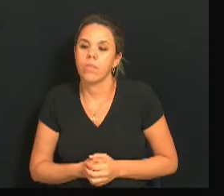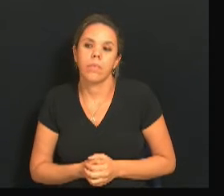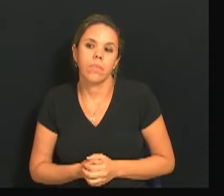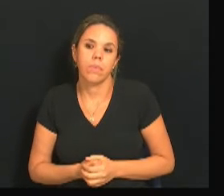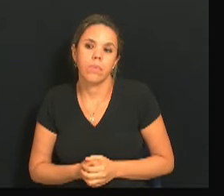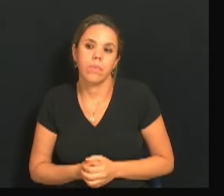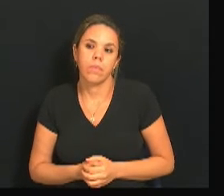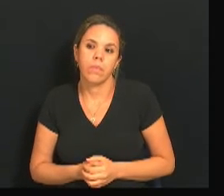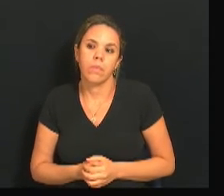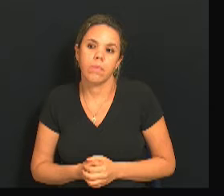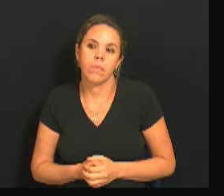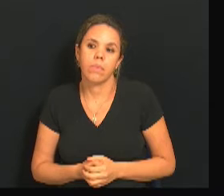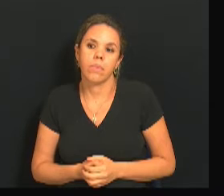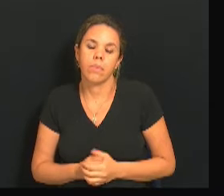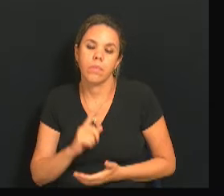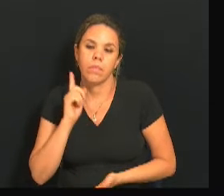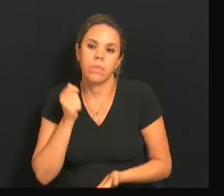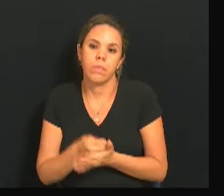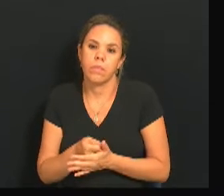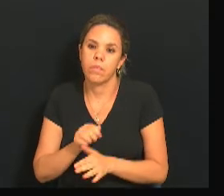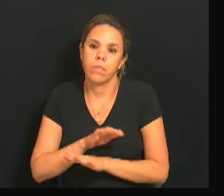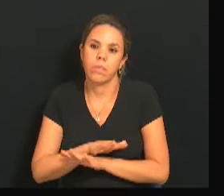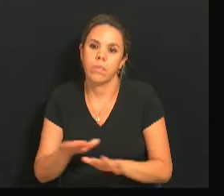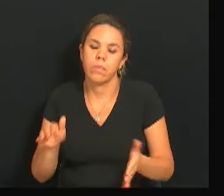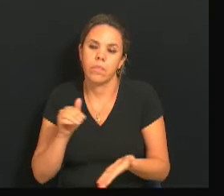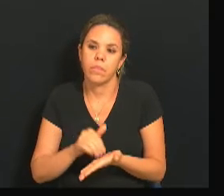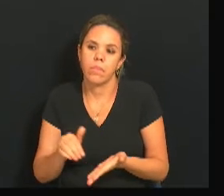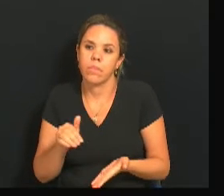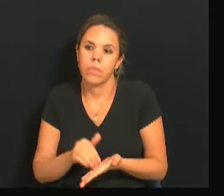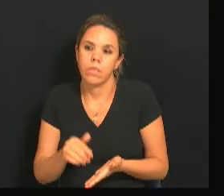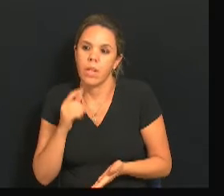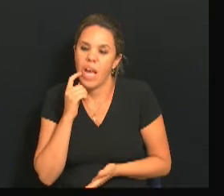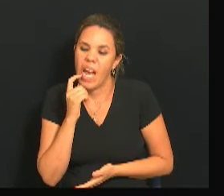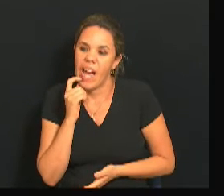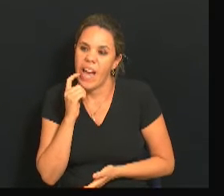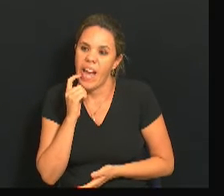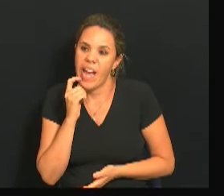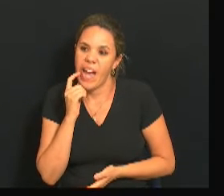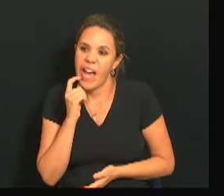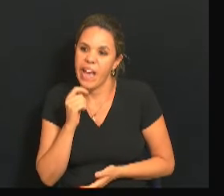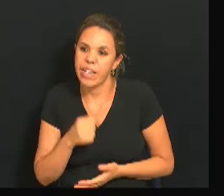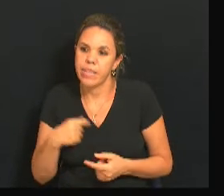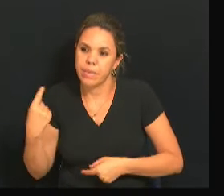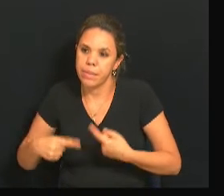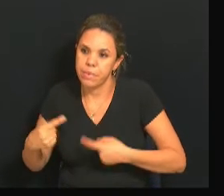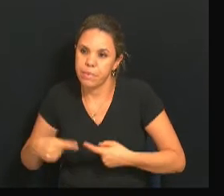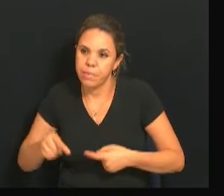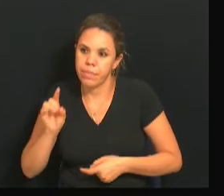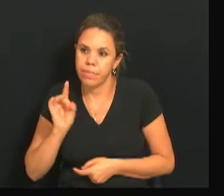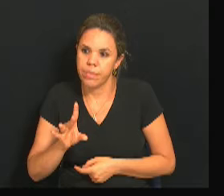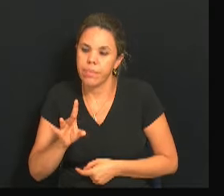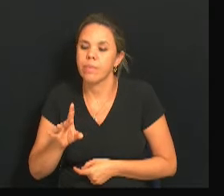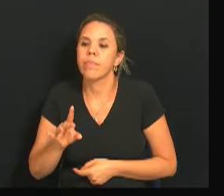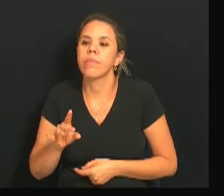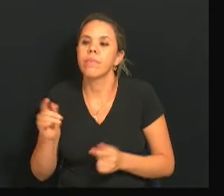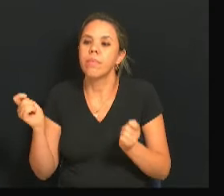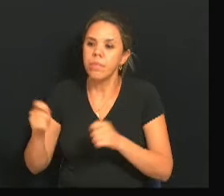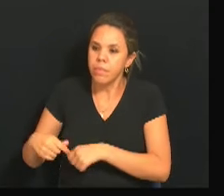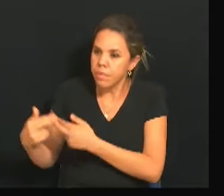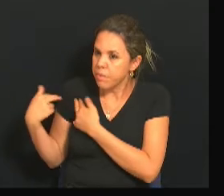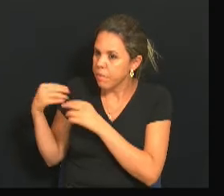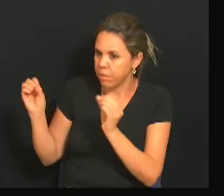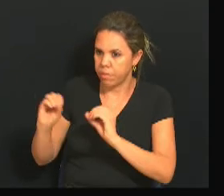a autoridade da secretaria ou do secretário, discutir suas competências, não é nada